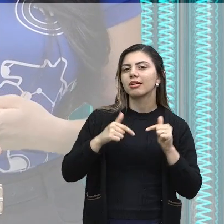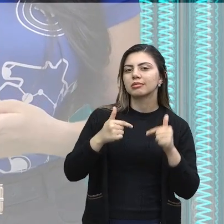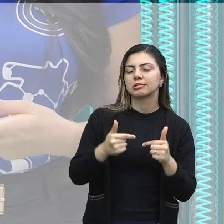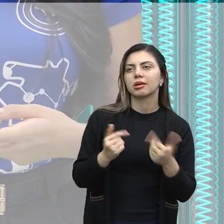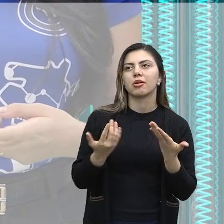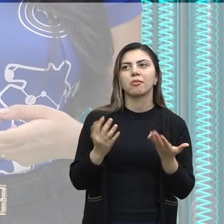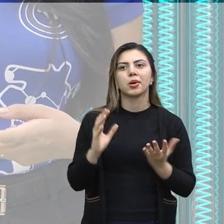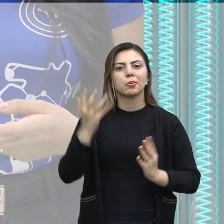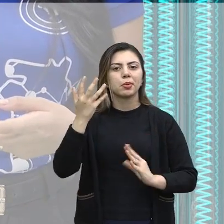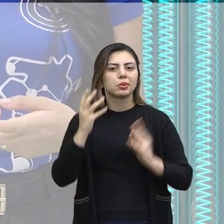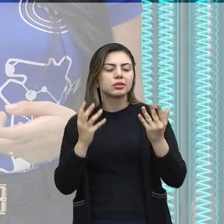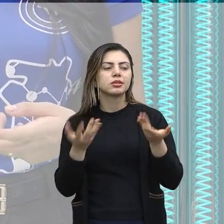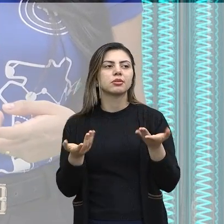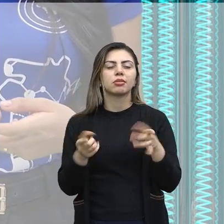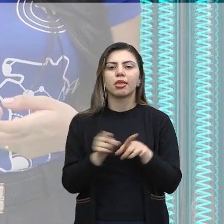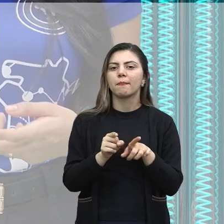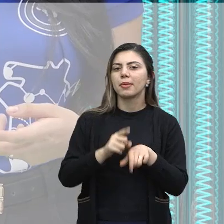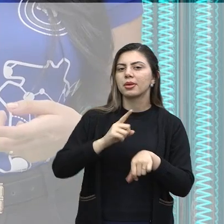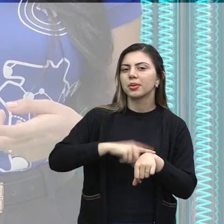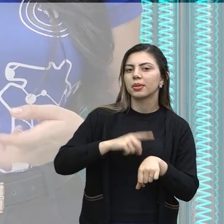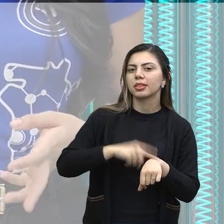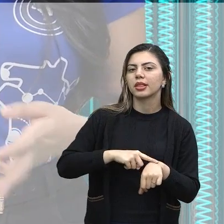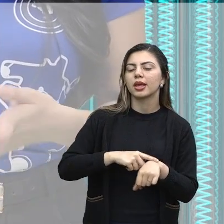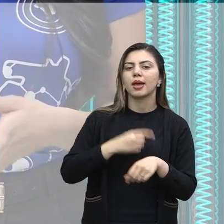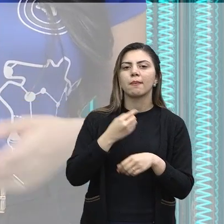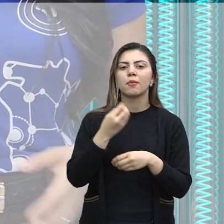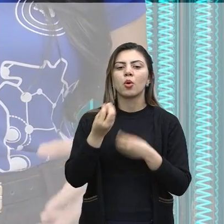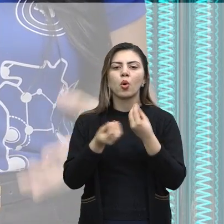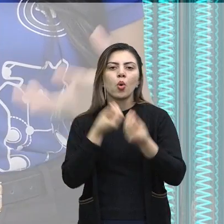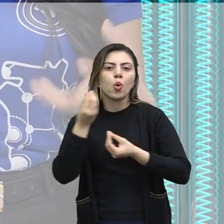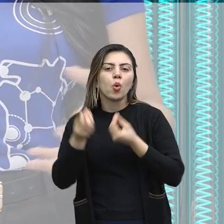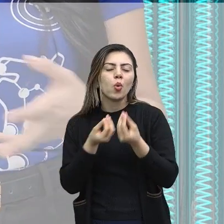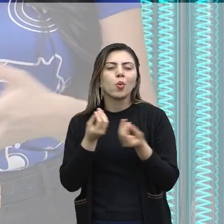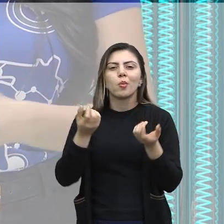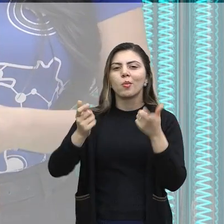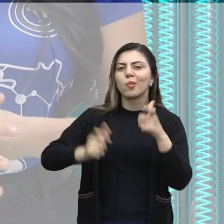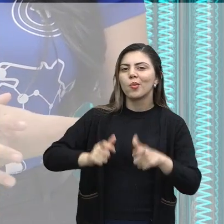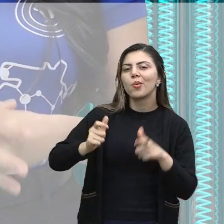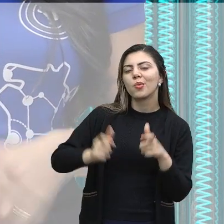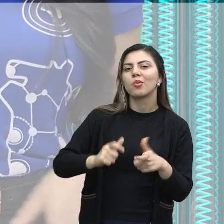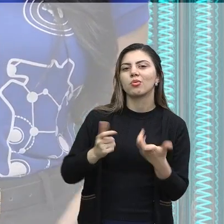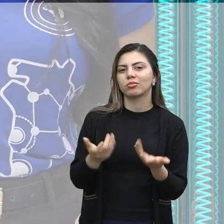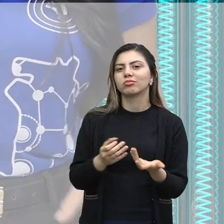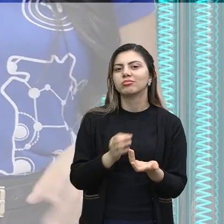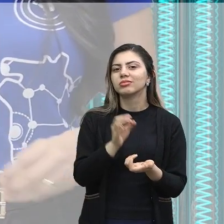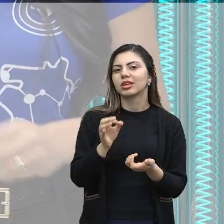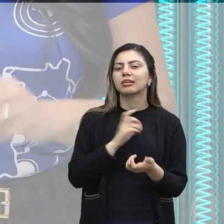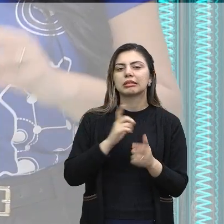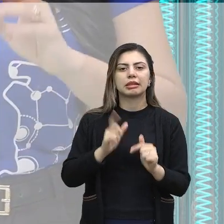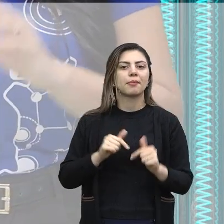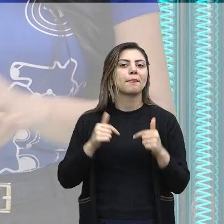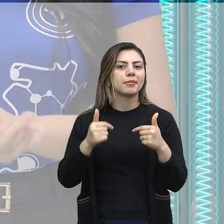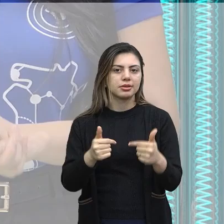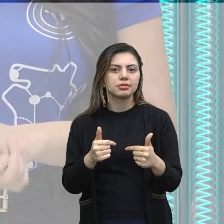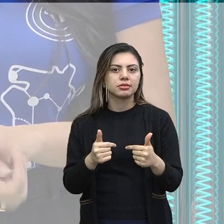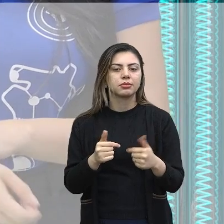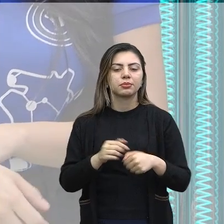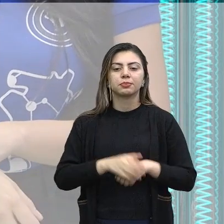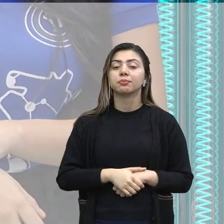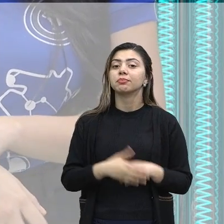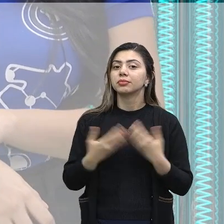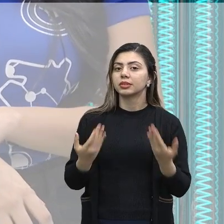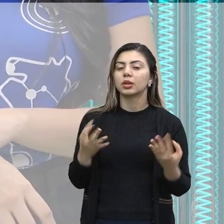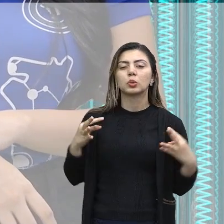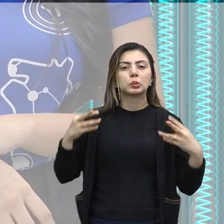acontece, o tempo, quando algo aconteceu, aonde, né, algo está acontecendo ou está. Então,